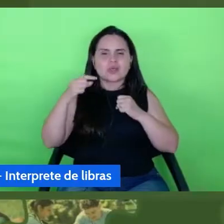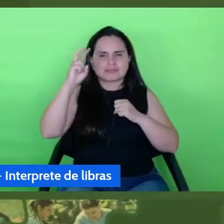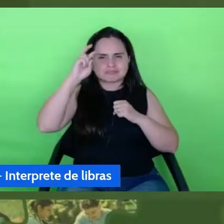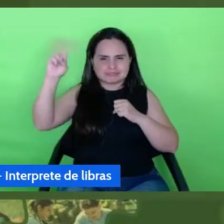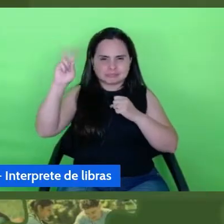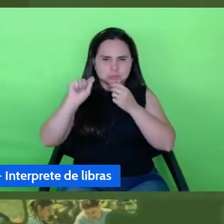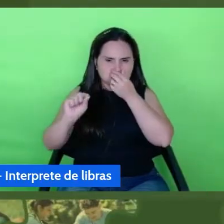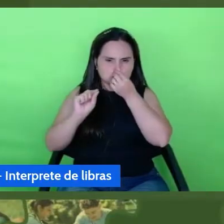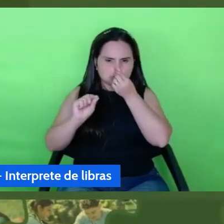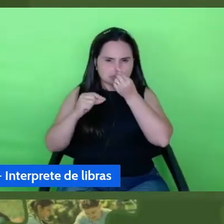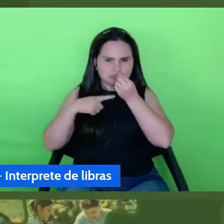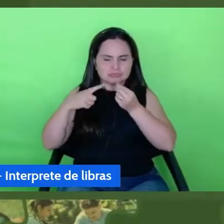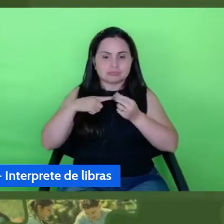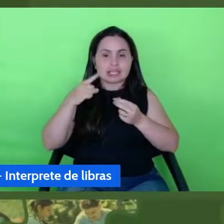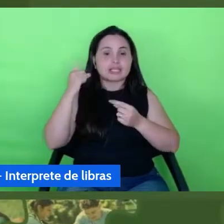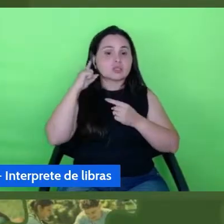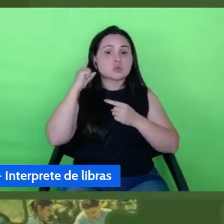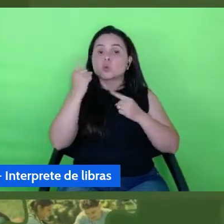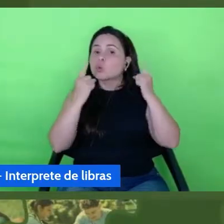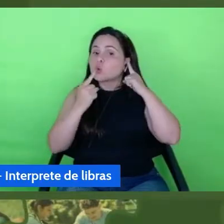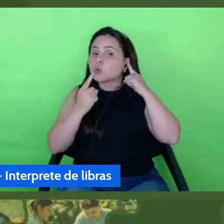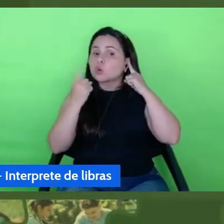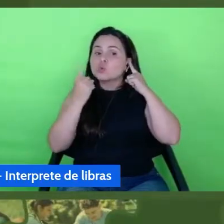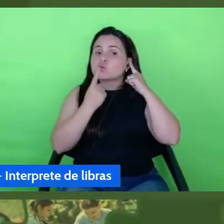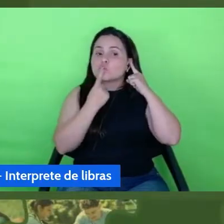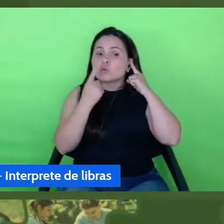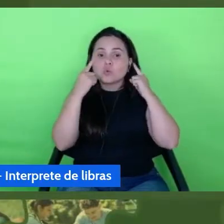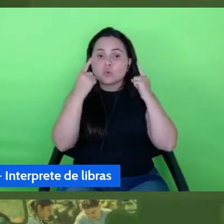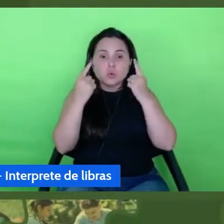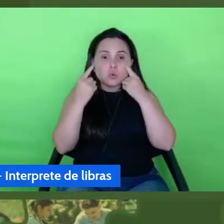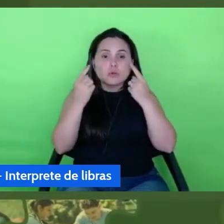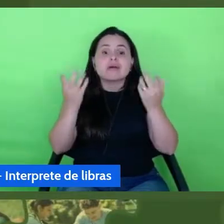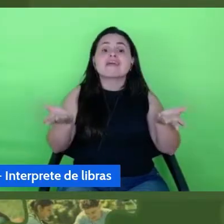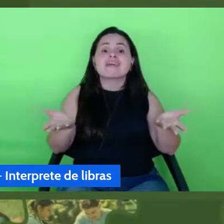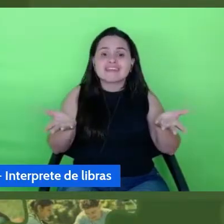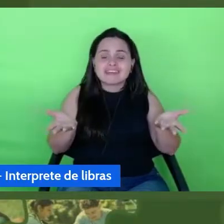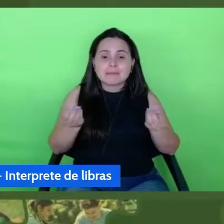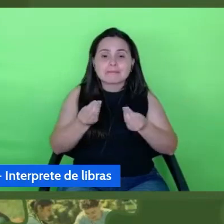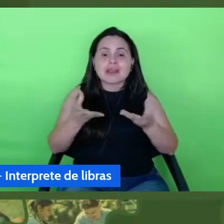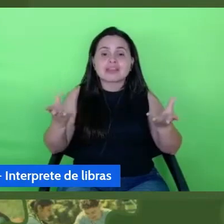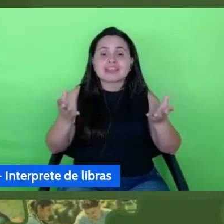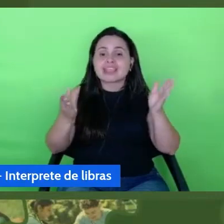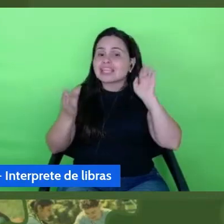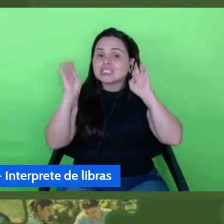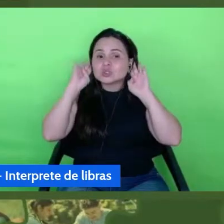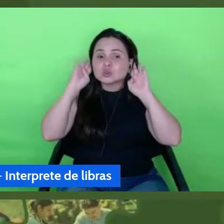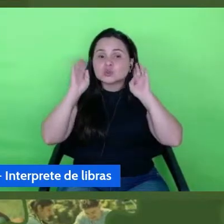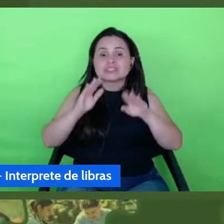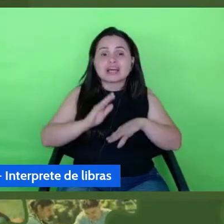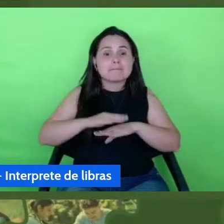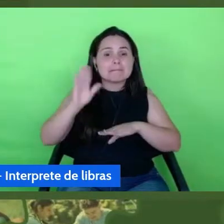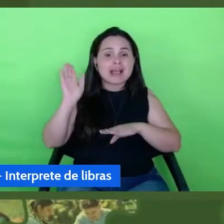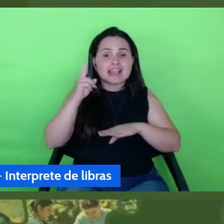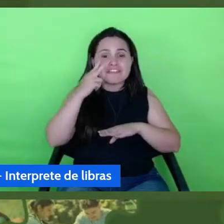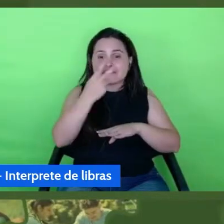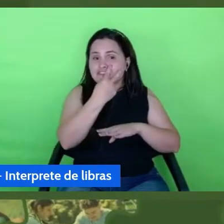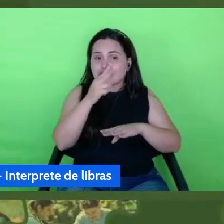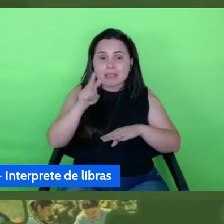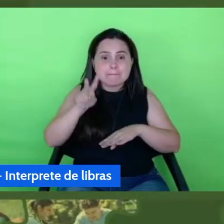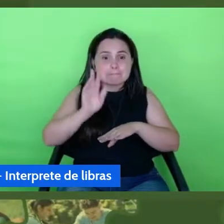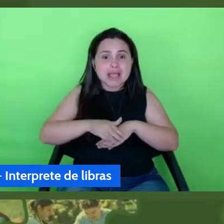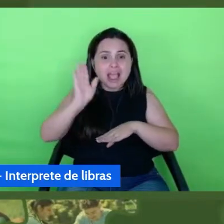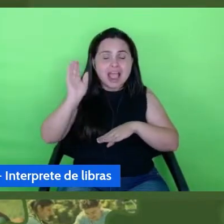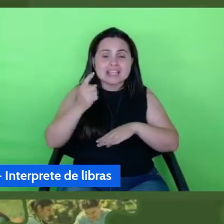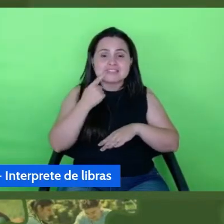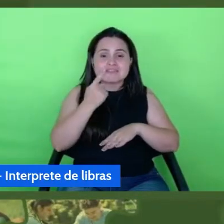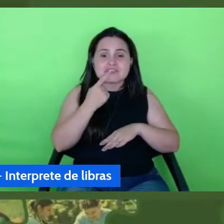tem 2 olhos e 2 ouvidos e uma boca para quê, pessoal? Para escutar mais, ver mais e falar menos.